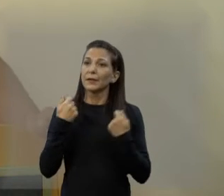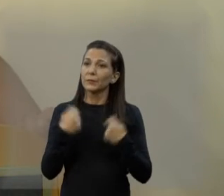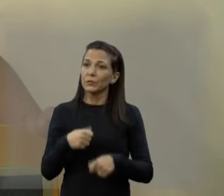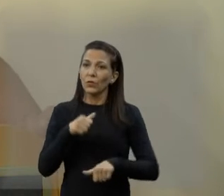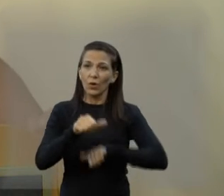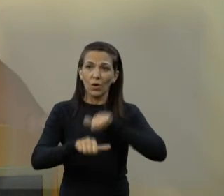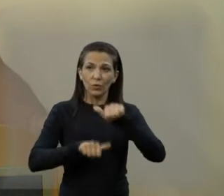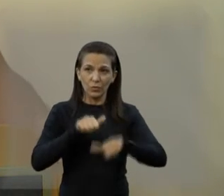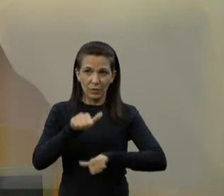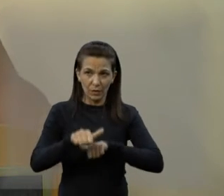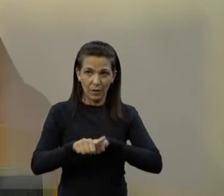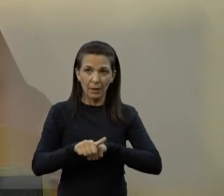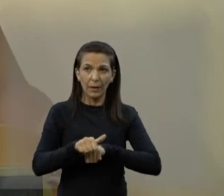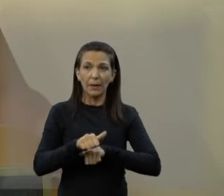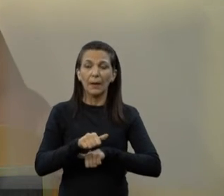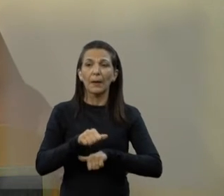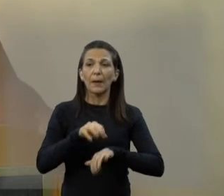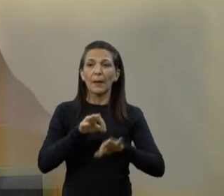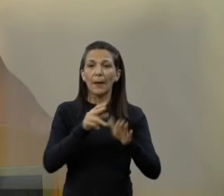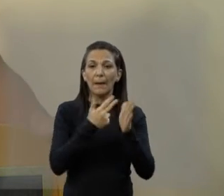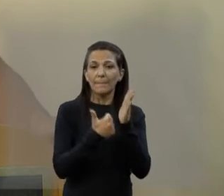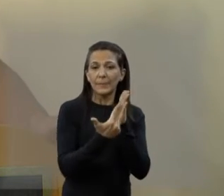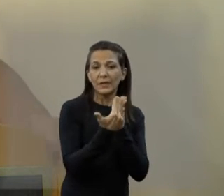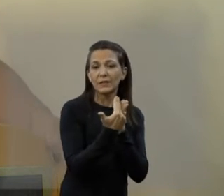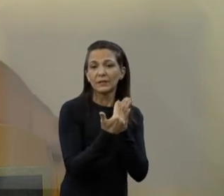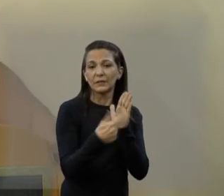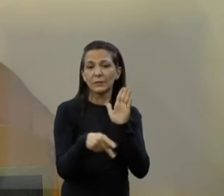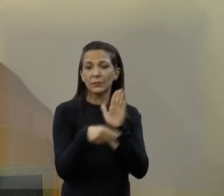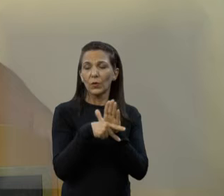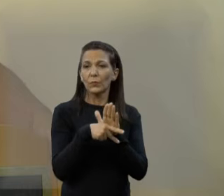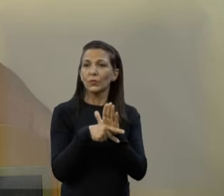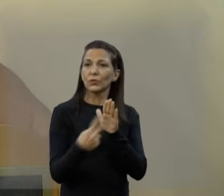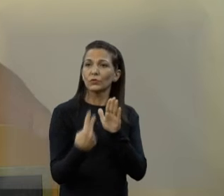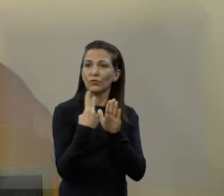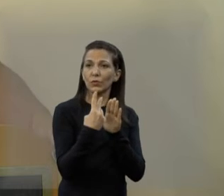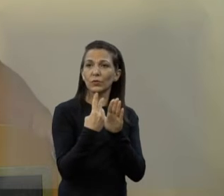a planta genérica de valores nessa casa de leis